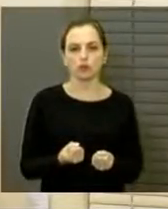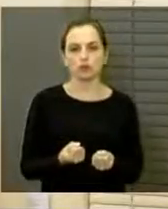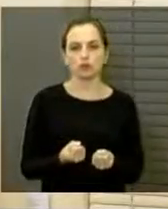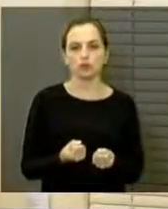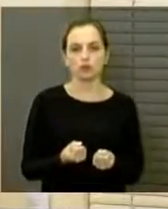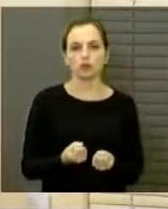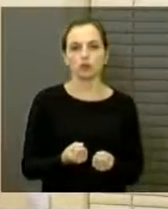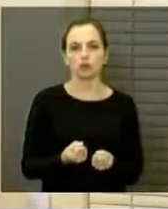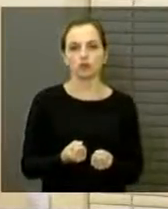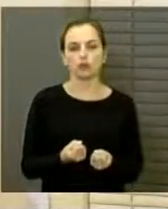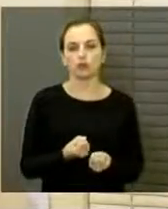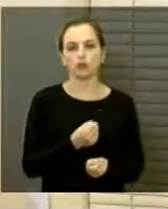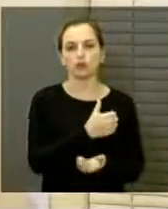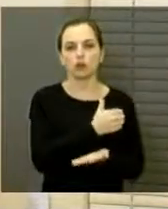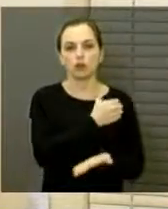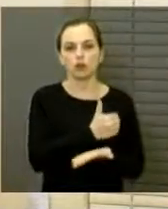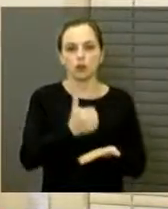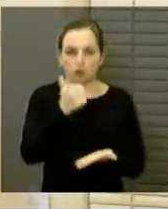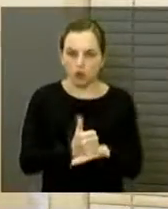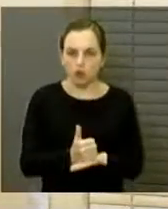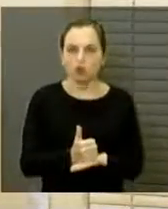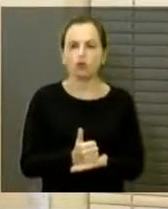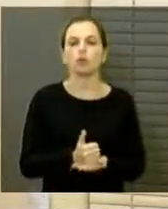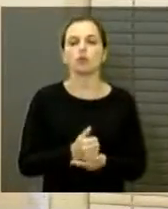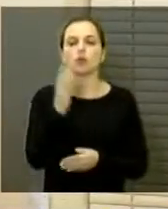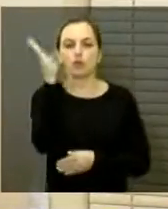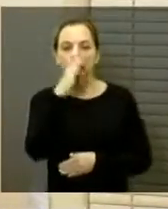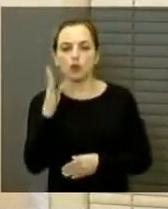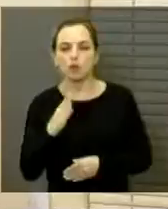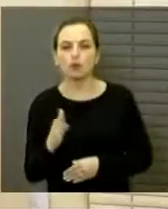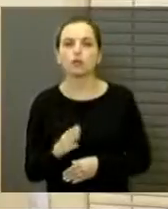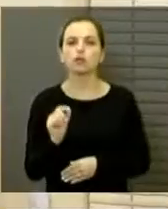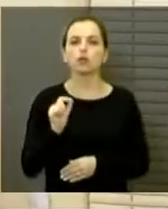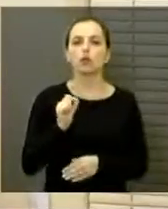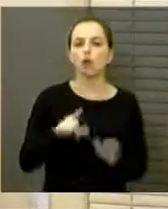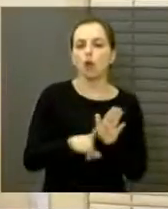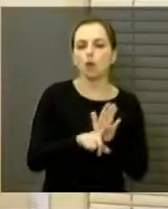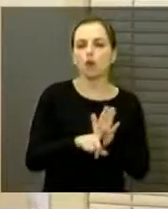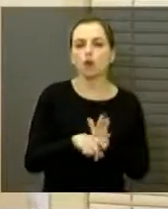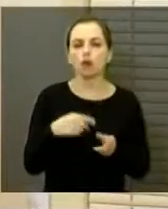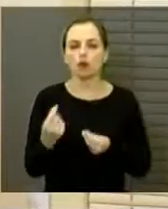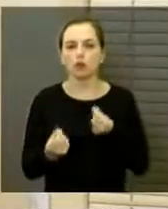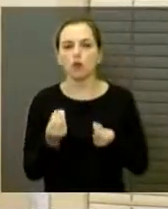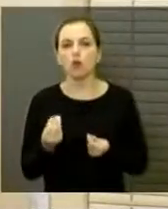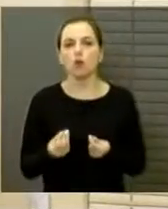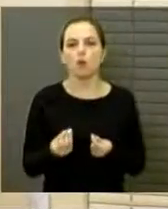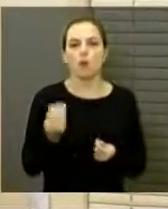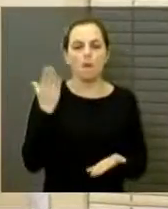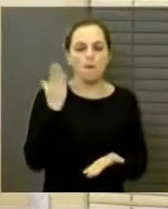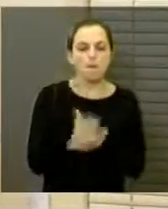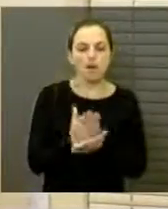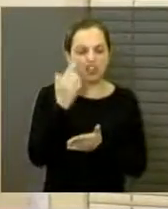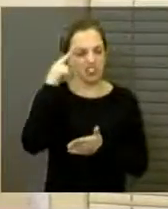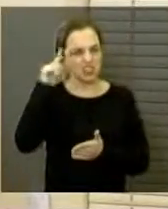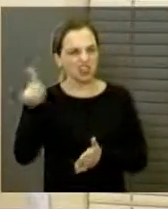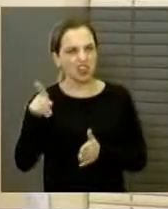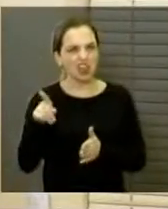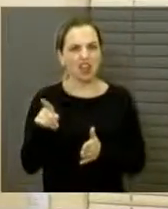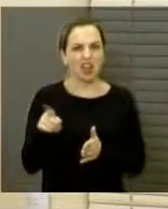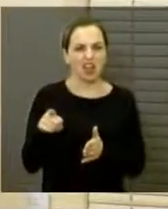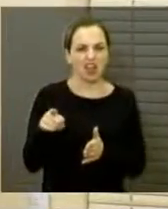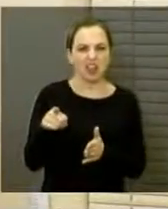da ação golpista que teve em curso no Brasil? Gente que recebe recurso pela Lei Rouanet. Para com essa ideia tosca, com essa ideia atrasada, essa